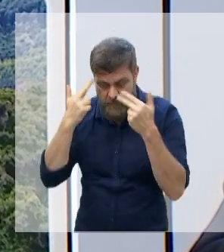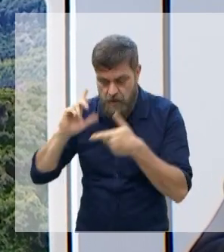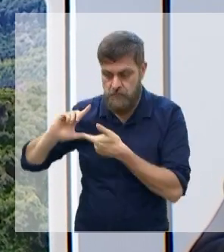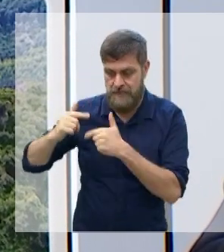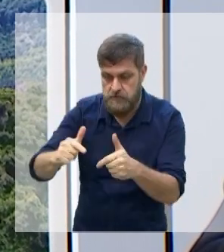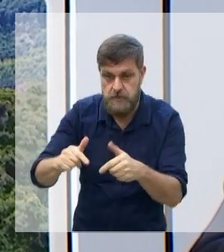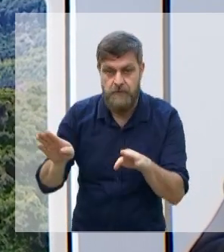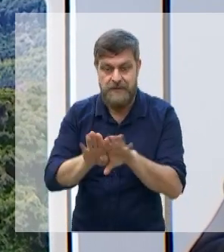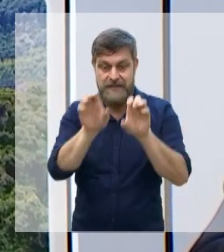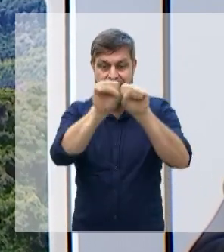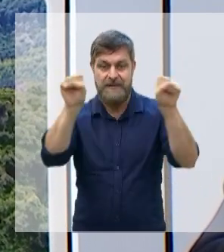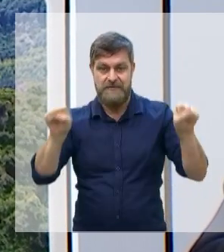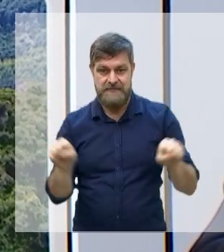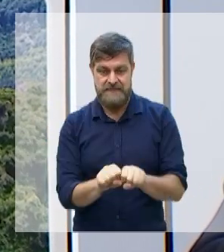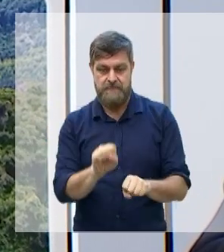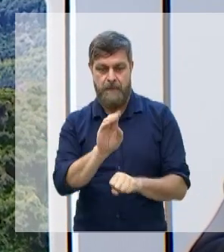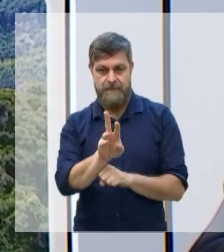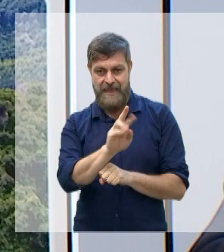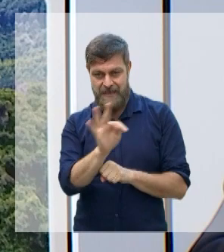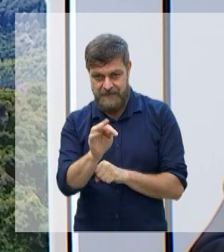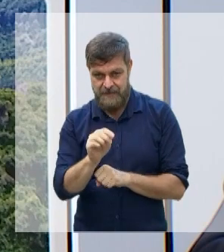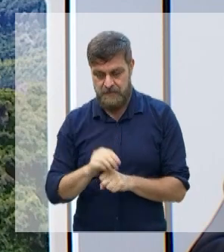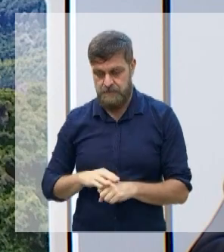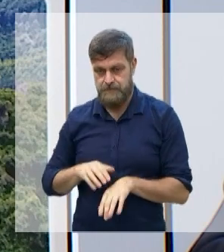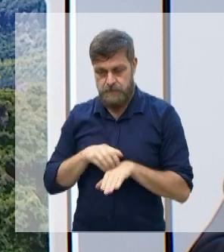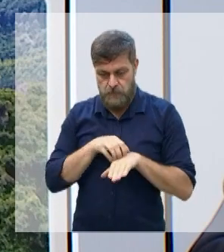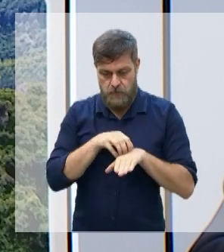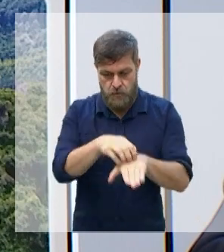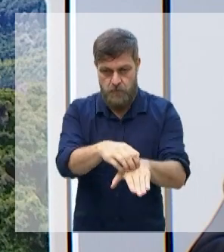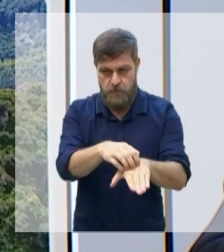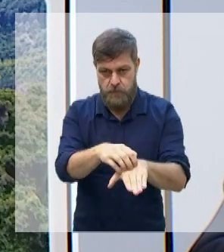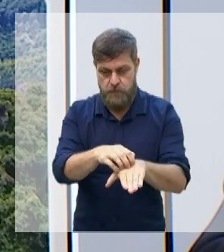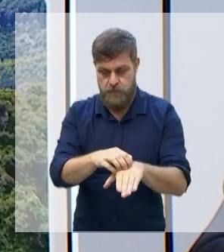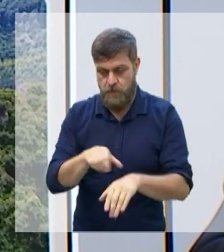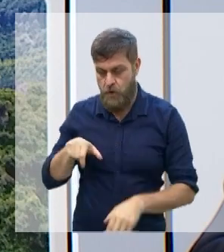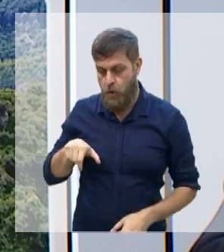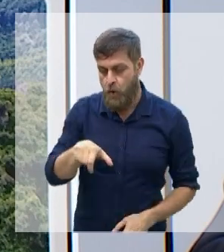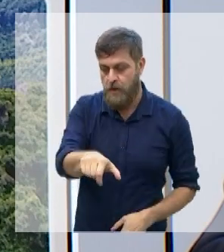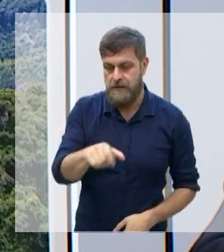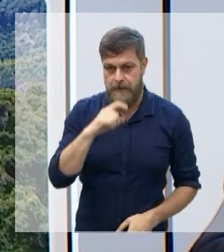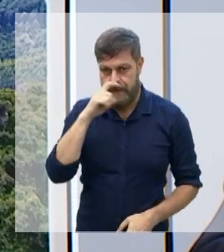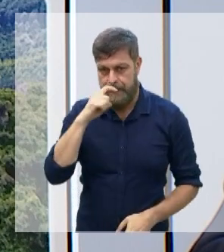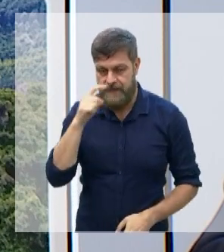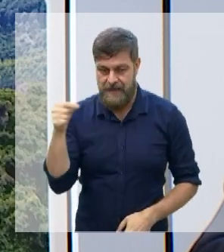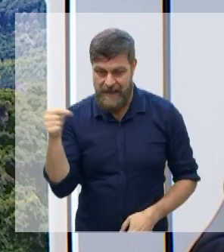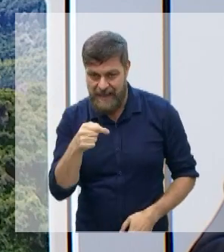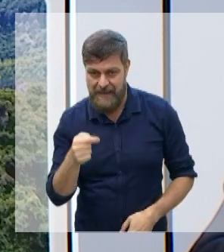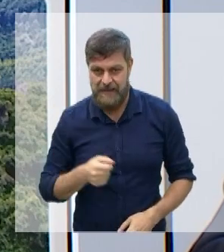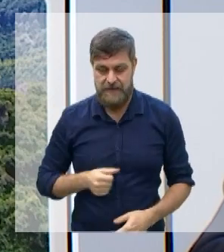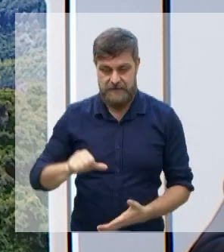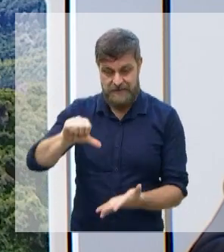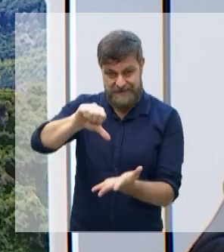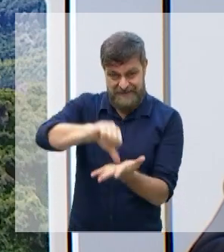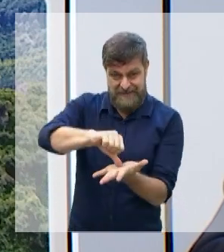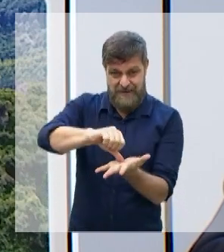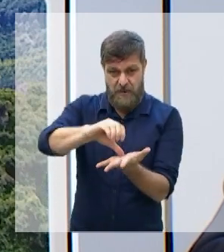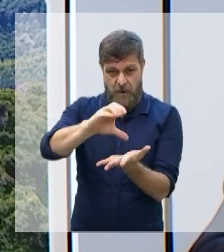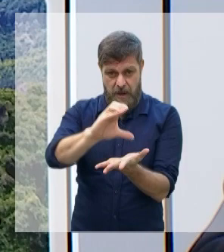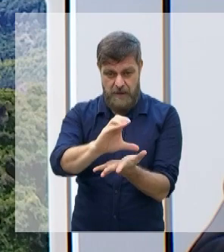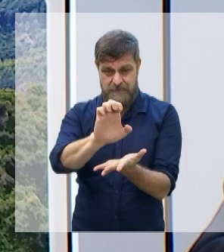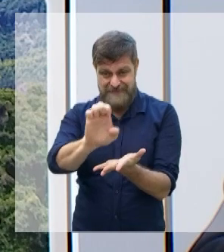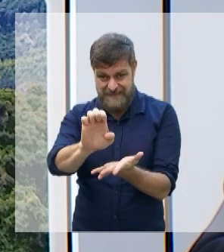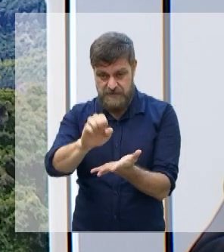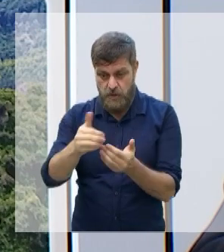linhas do brt que vão parar ali as linhas do corredor verde e do perimetral porque ali no campos elíseos é o